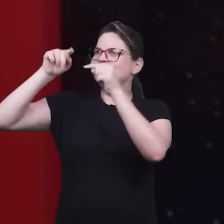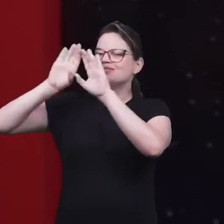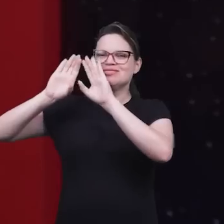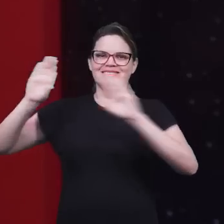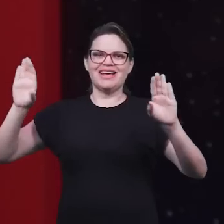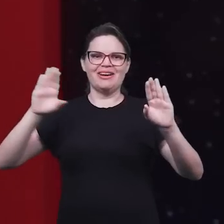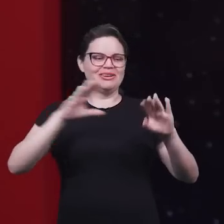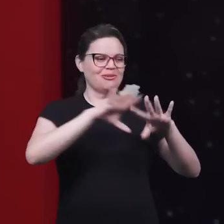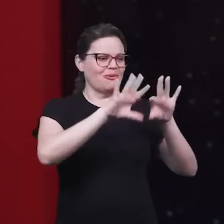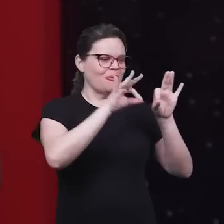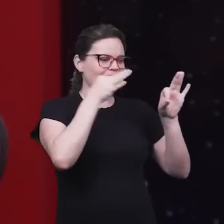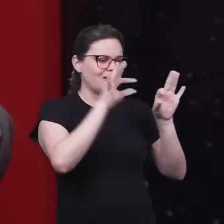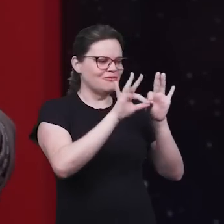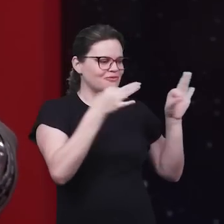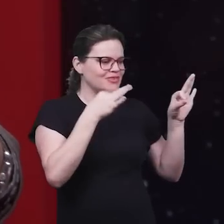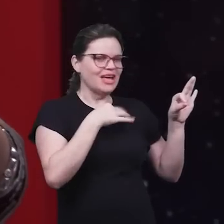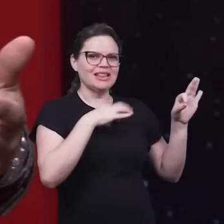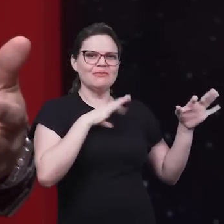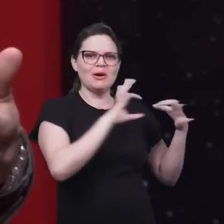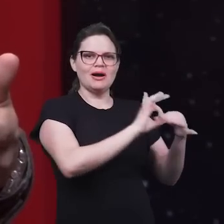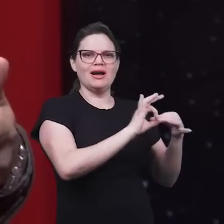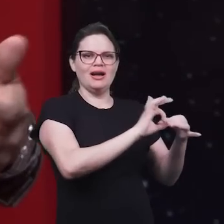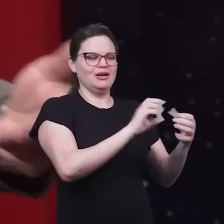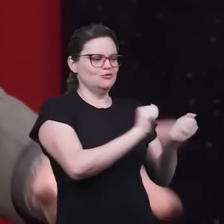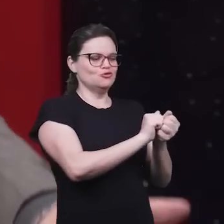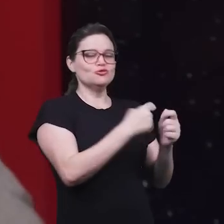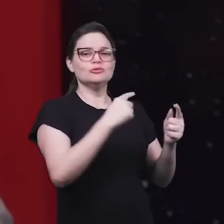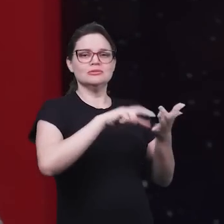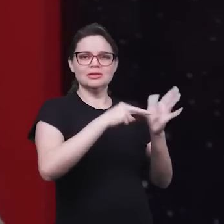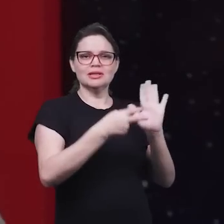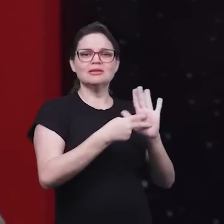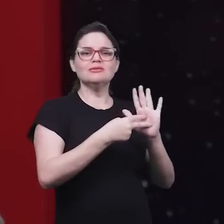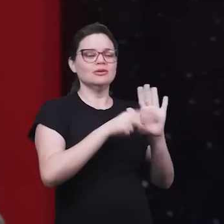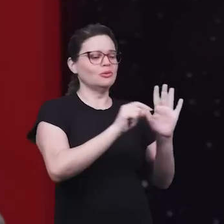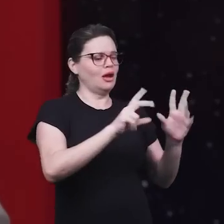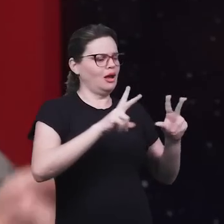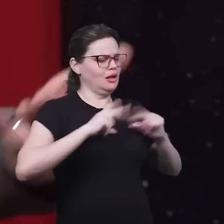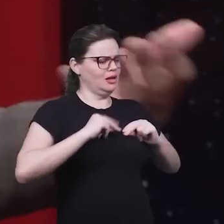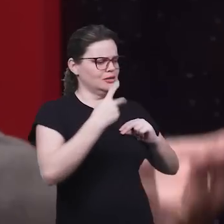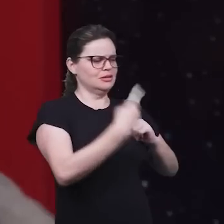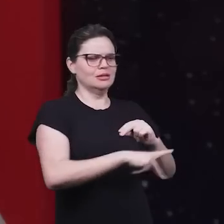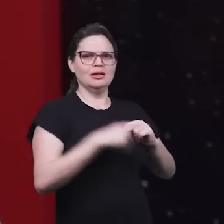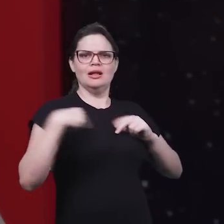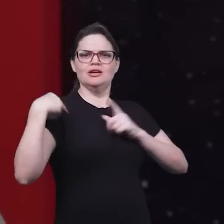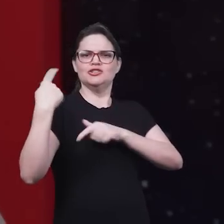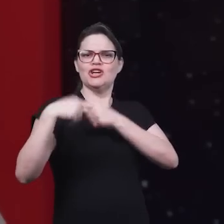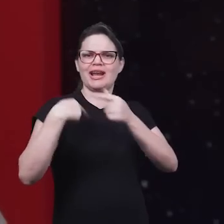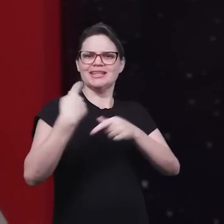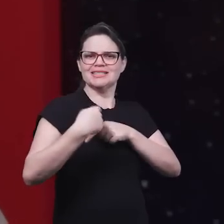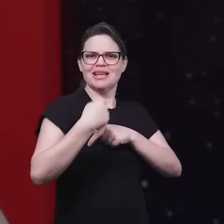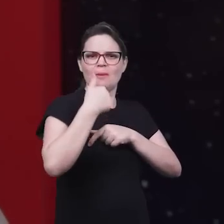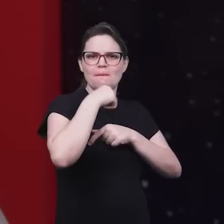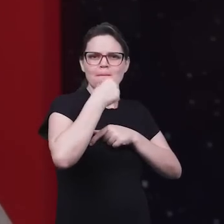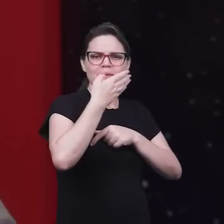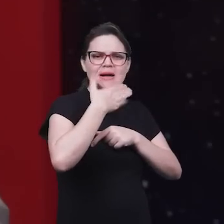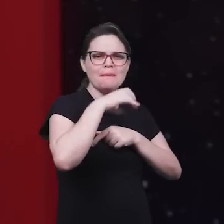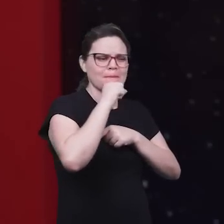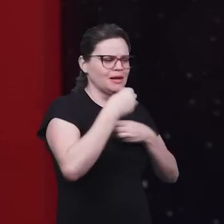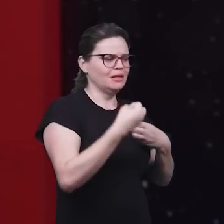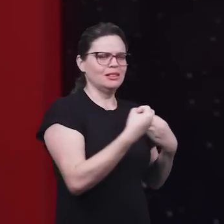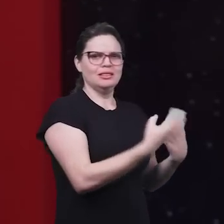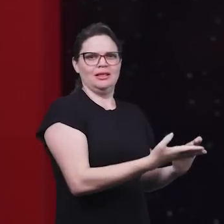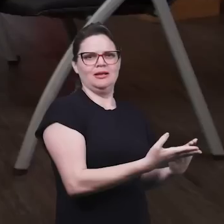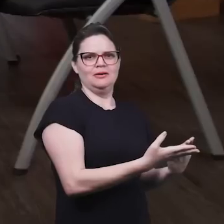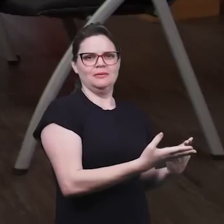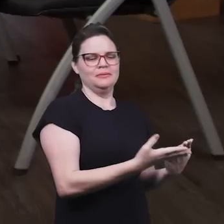Amém. Fazia parte do DNA dele. Por quê? Porque era herança. Tinha vindo dos pais. Não podia se desfazer,